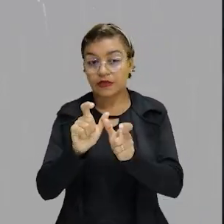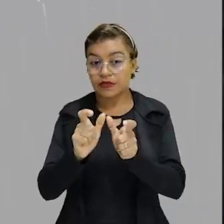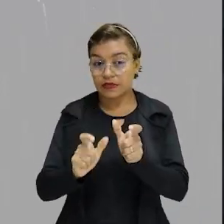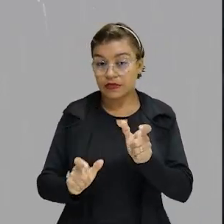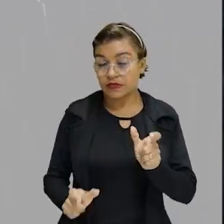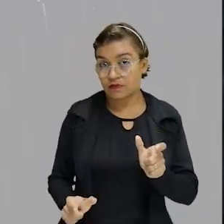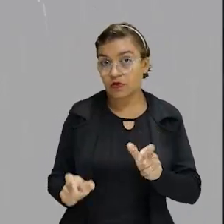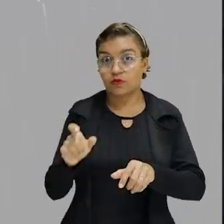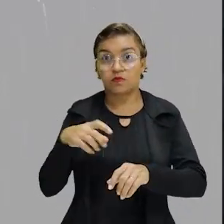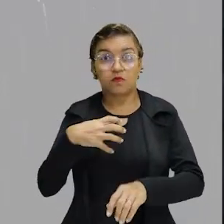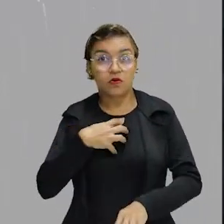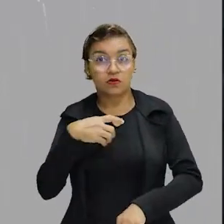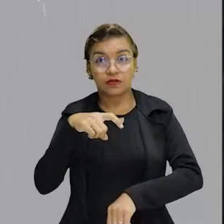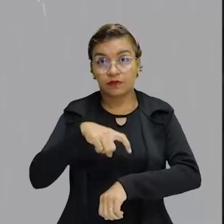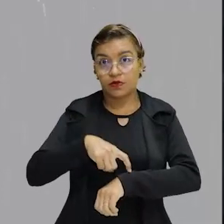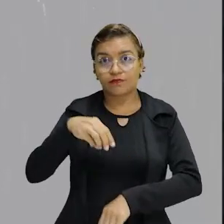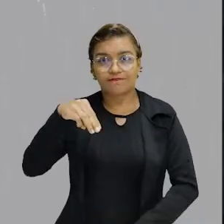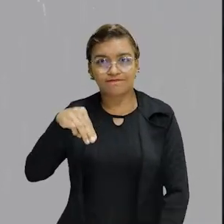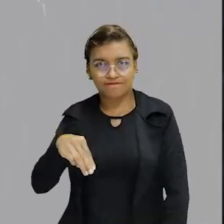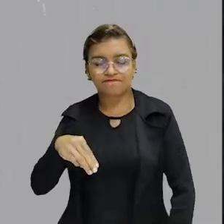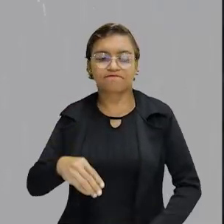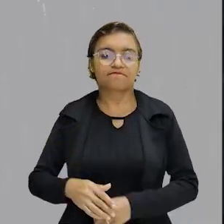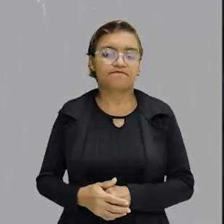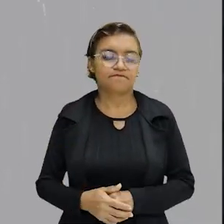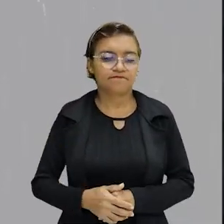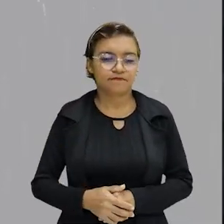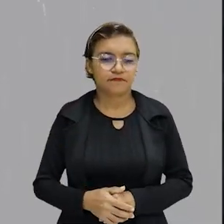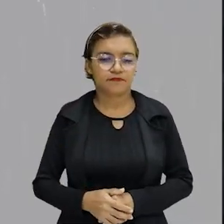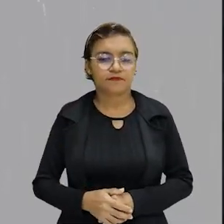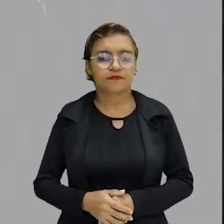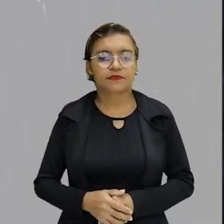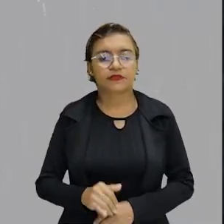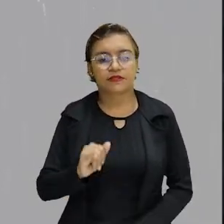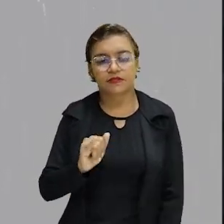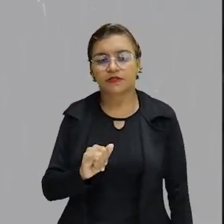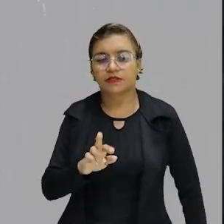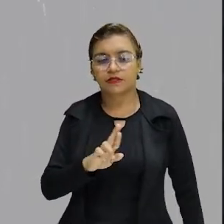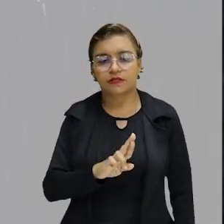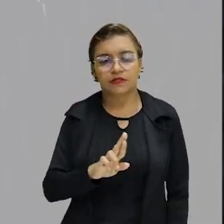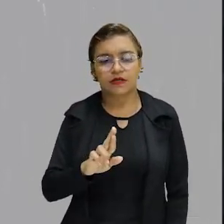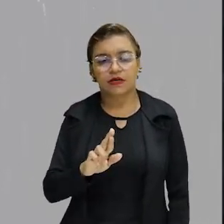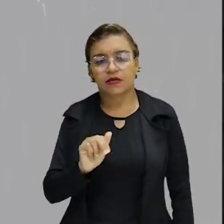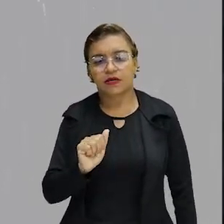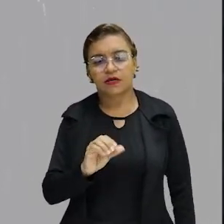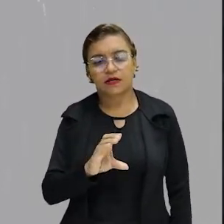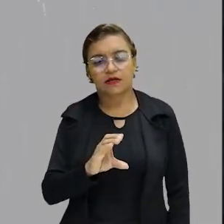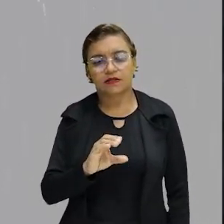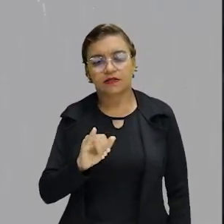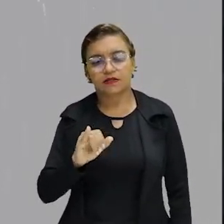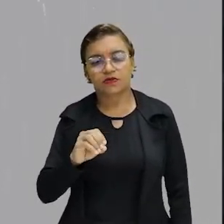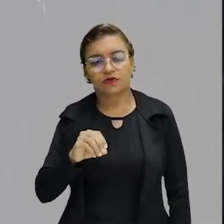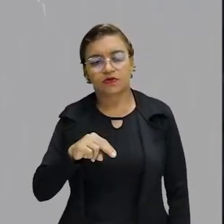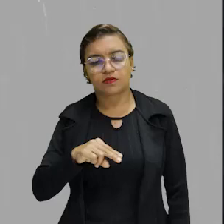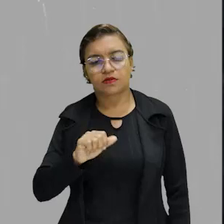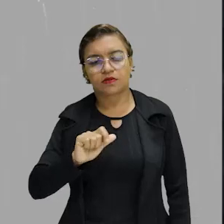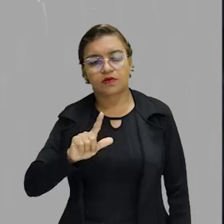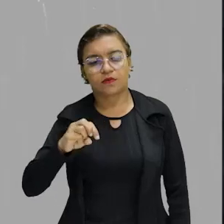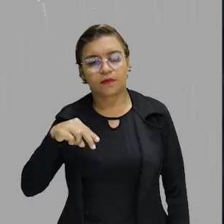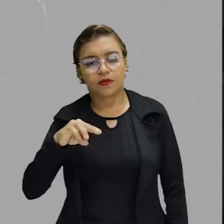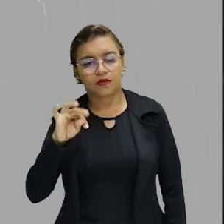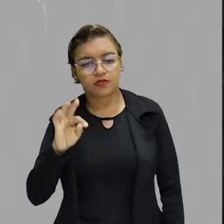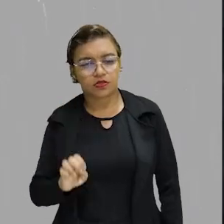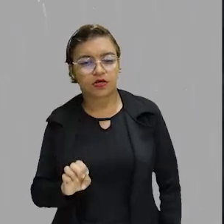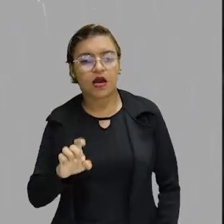modo temporal, M. E racionalmente, o radical racional, eu tenho o prefixo i e tenho